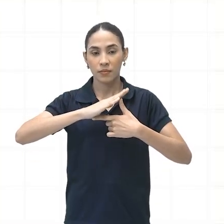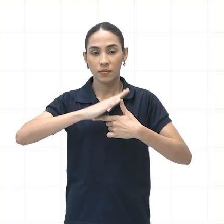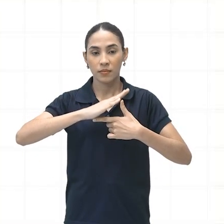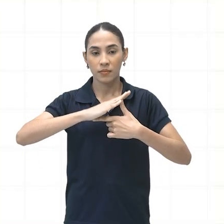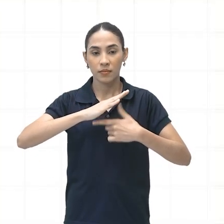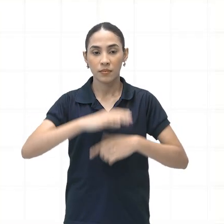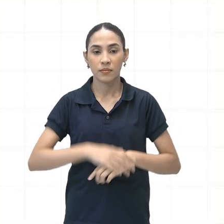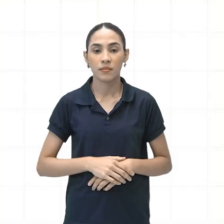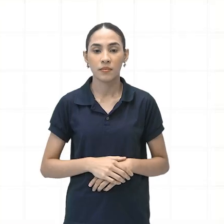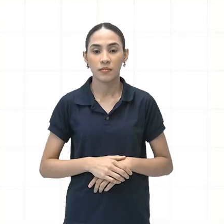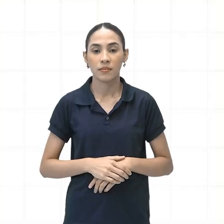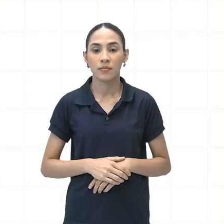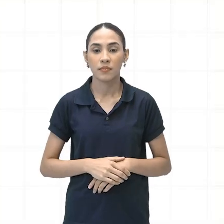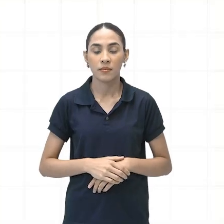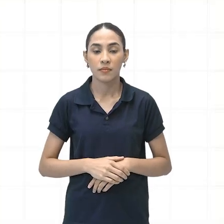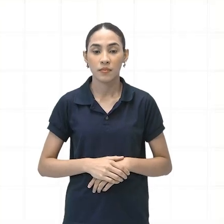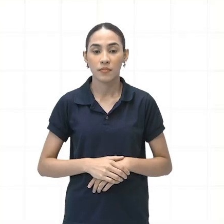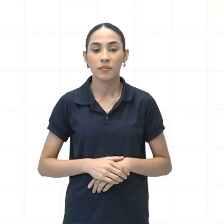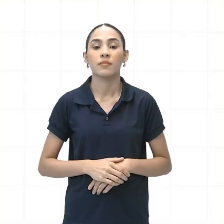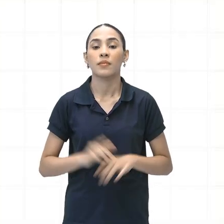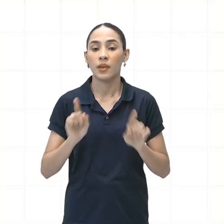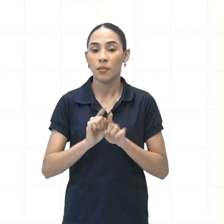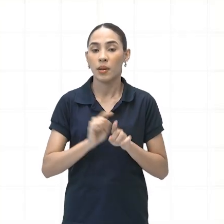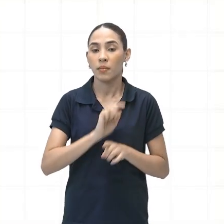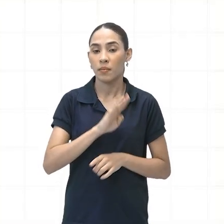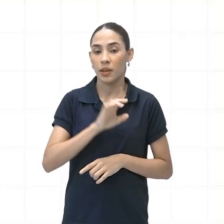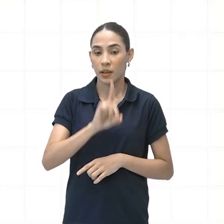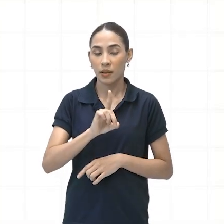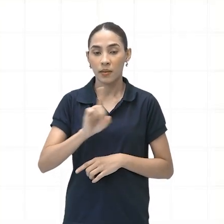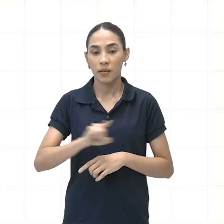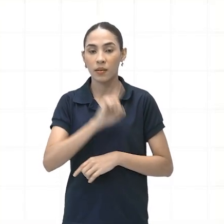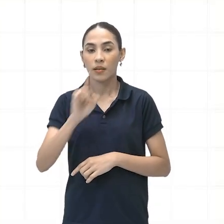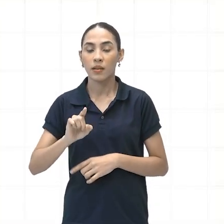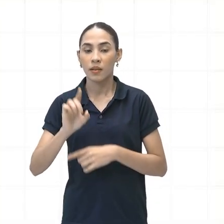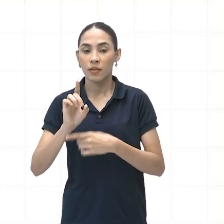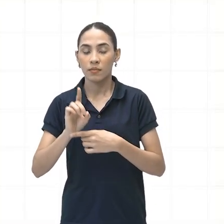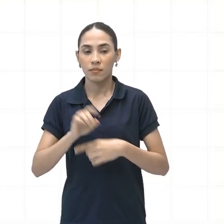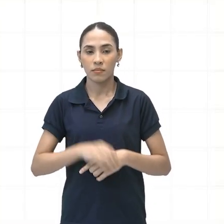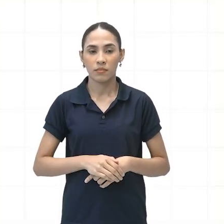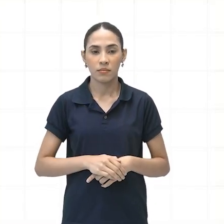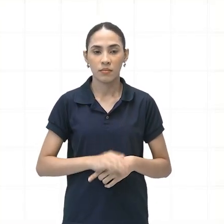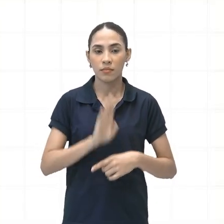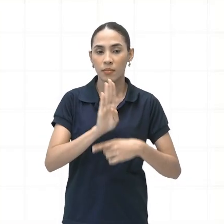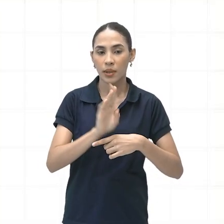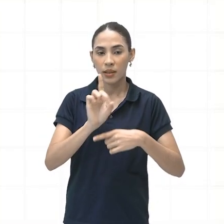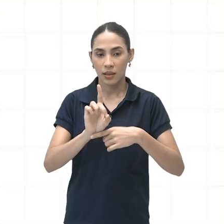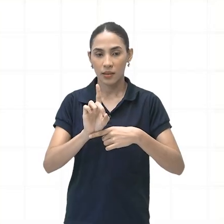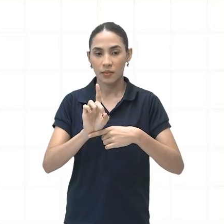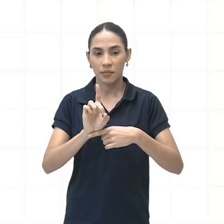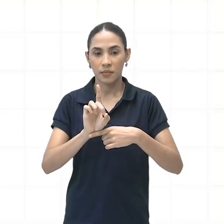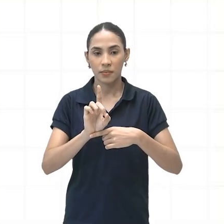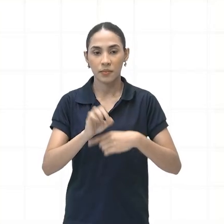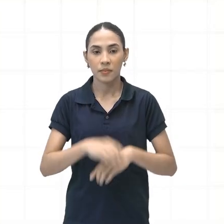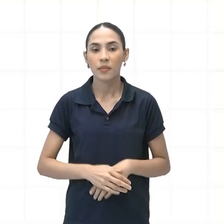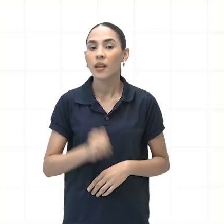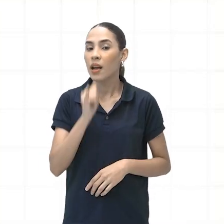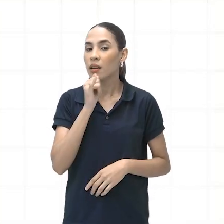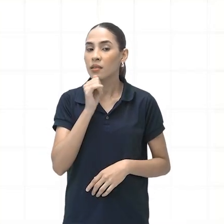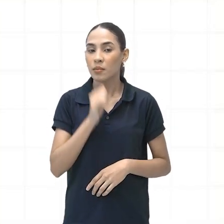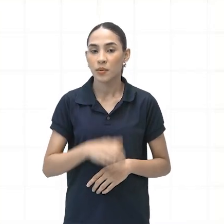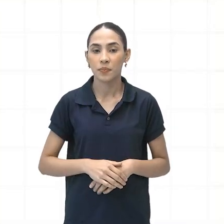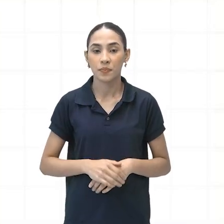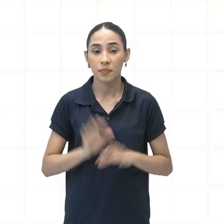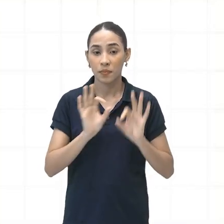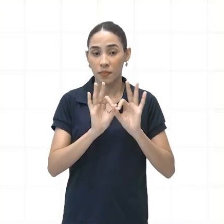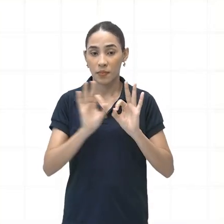vamos ver aqui, assim como BD está para DE, aliás, assim como BD, que é este lado aqui de baixo, né, que era a